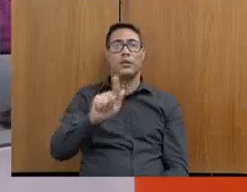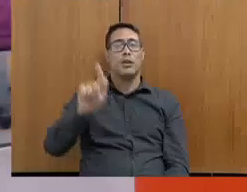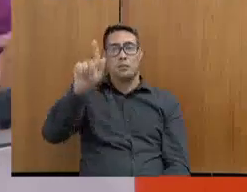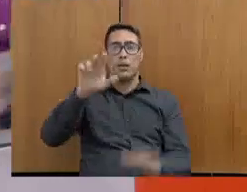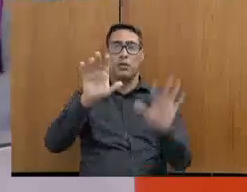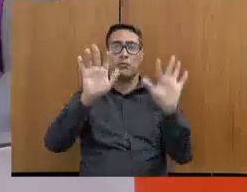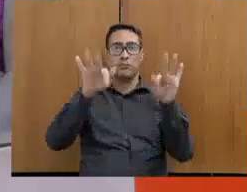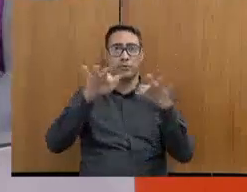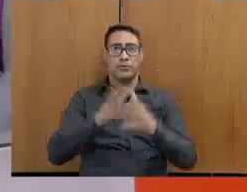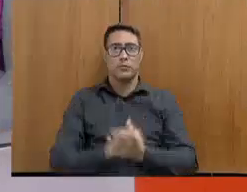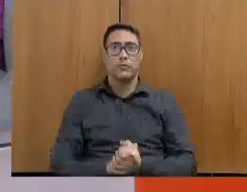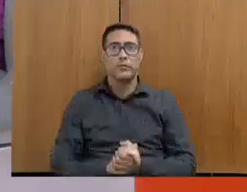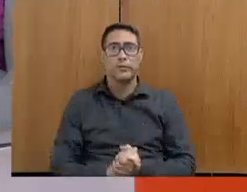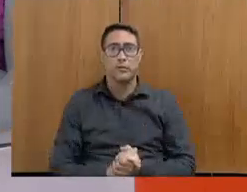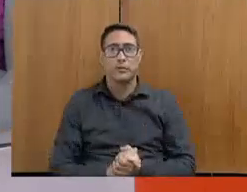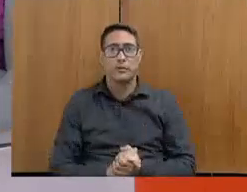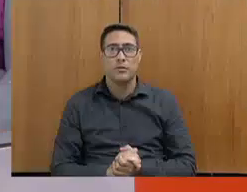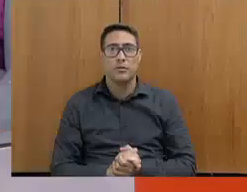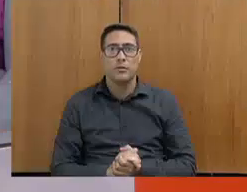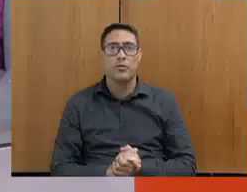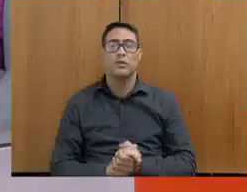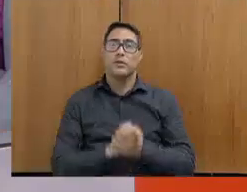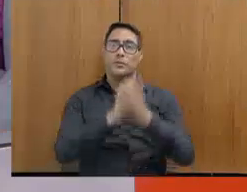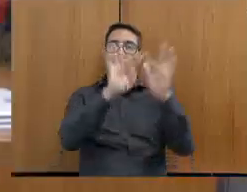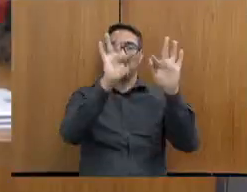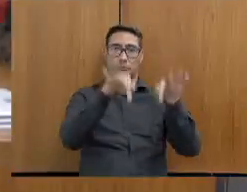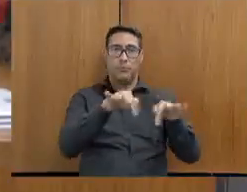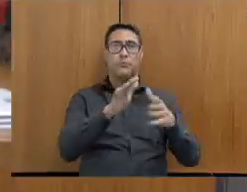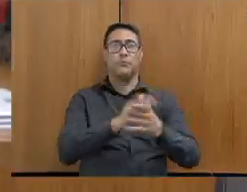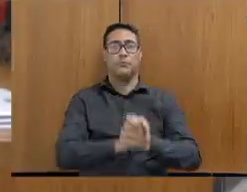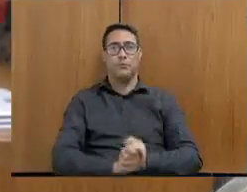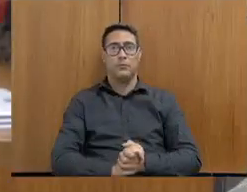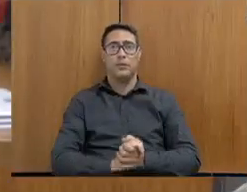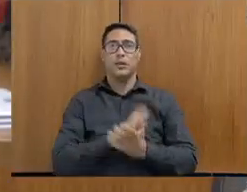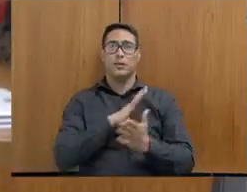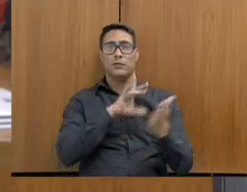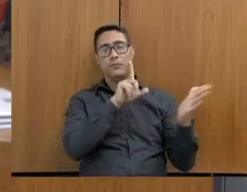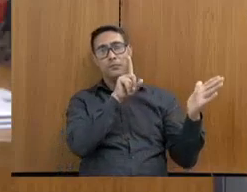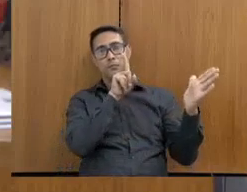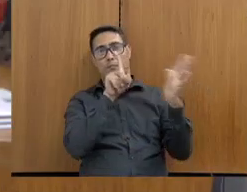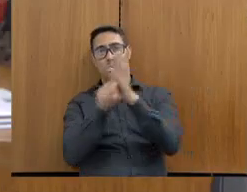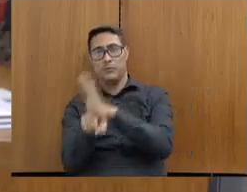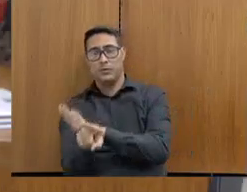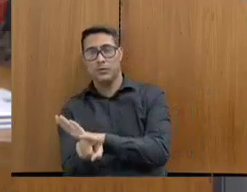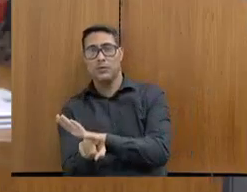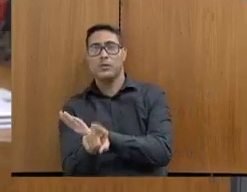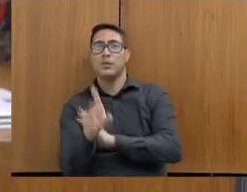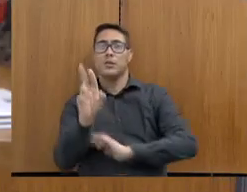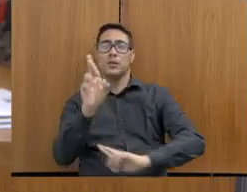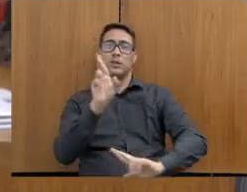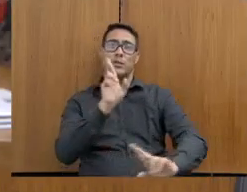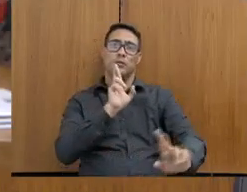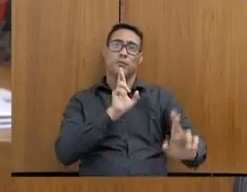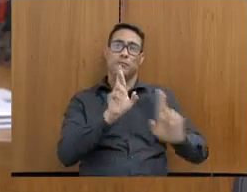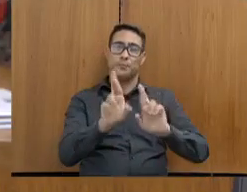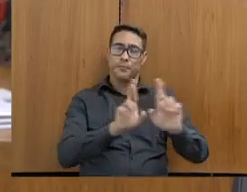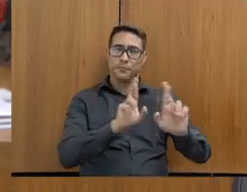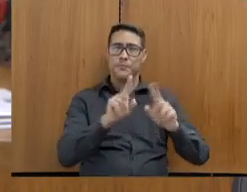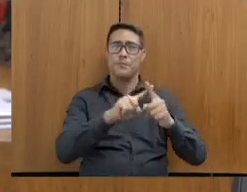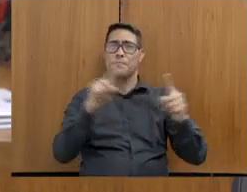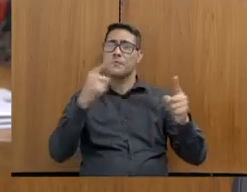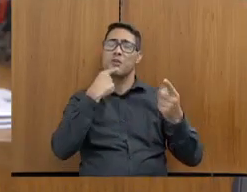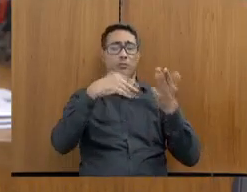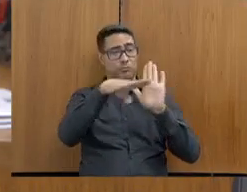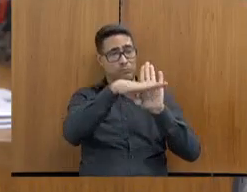certo nas considerações finais eu vou perguntar né em relação às medidas de